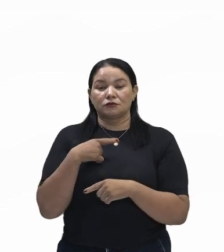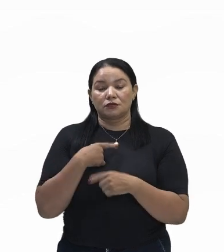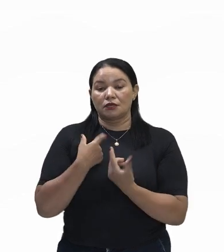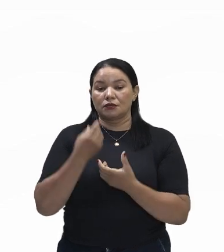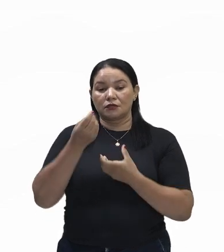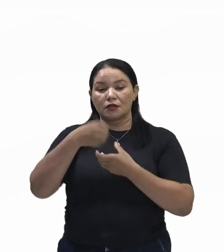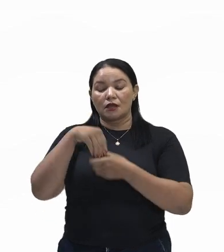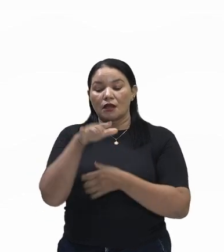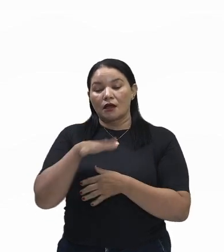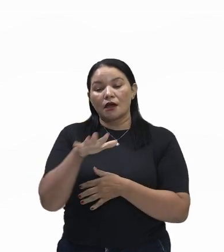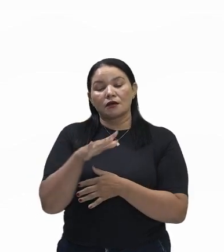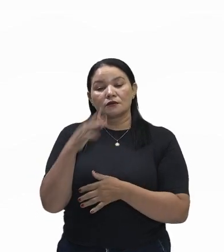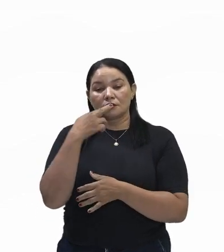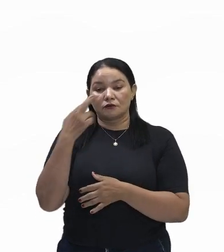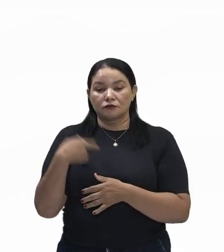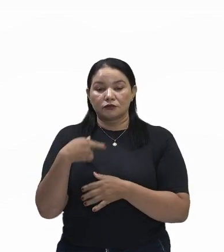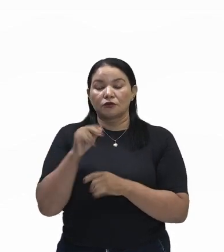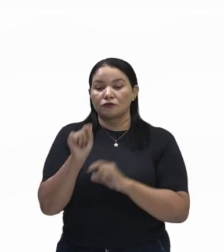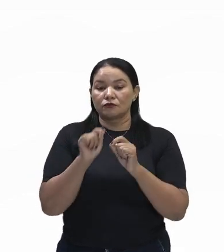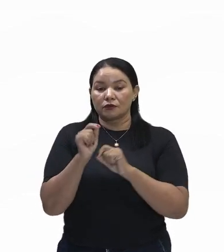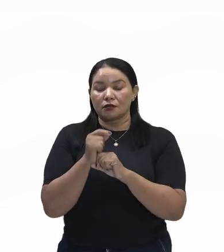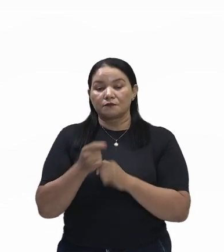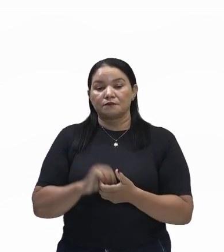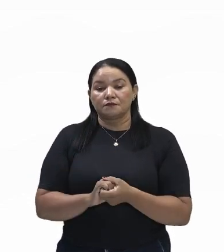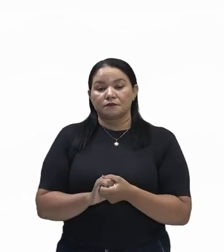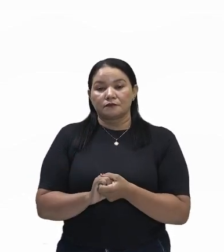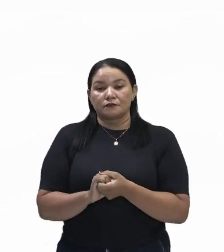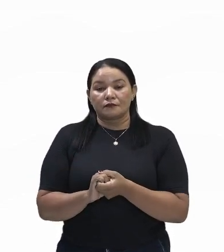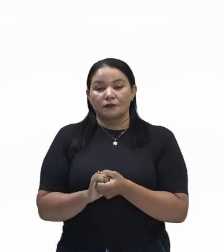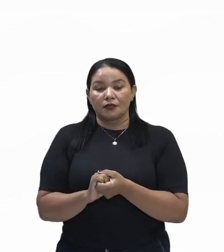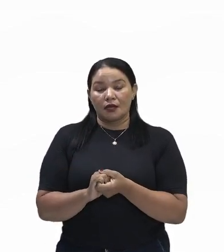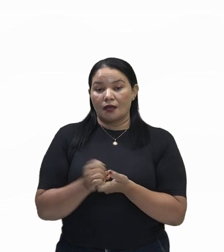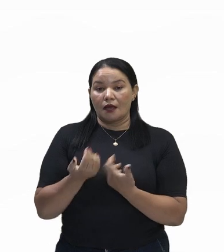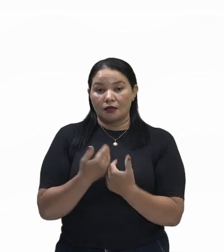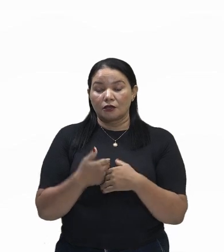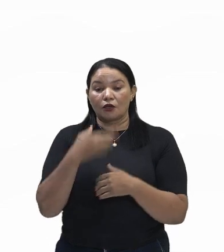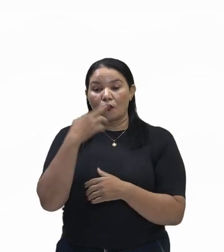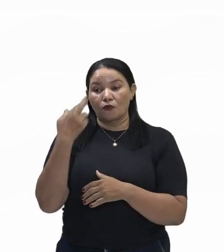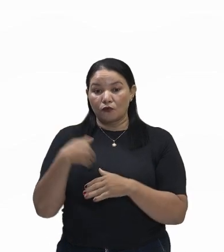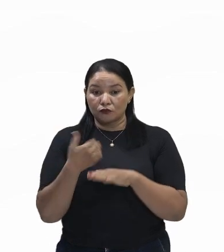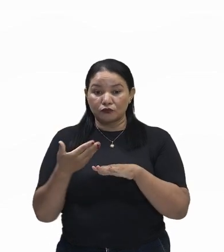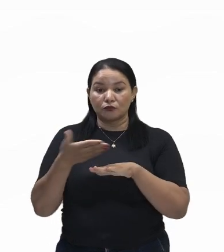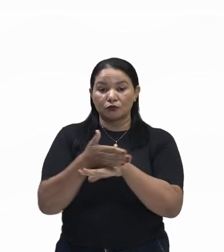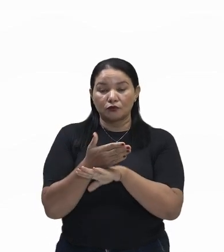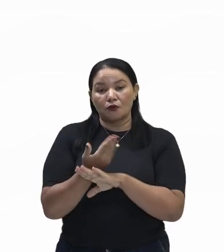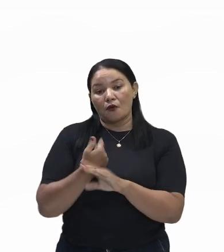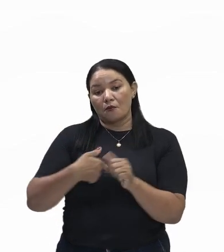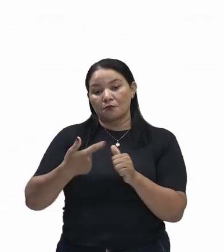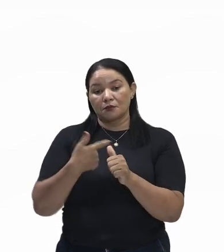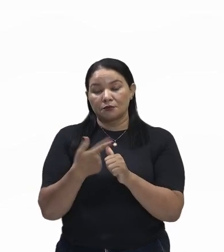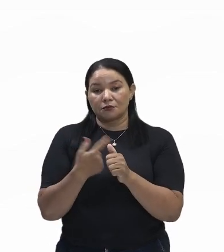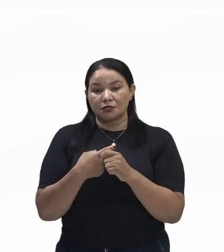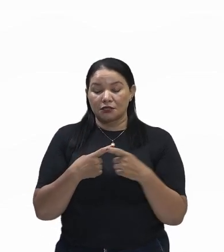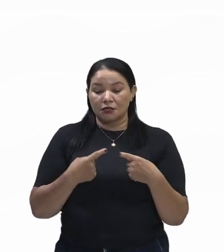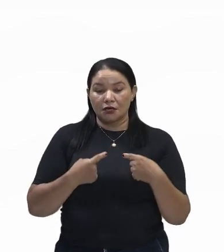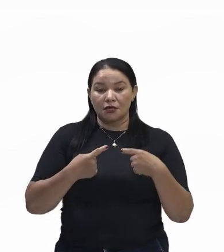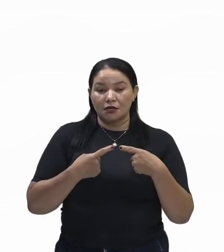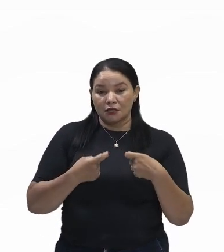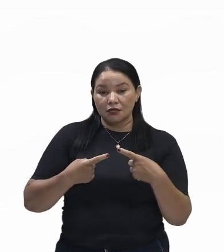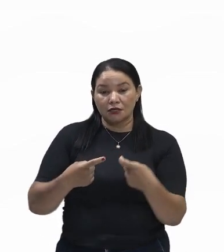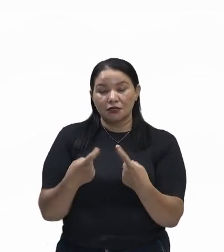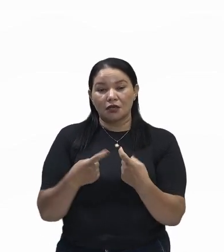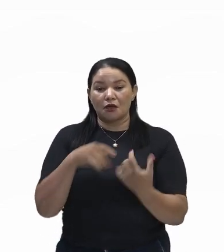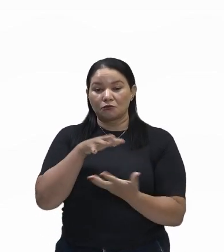que vai ser a entrada da Rússia na Primeira Guerra Mundial. A Primeira Guerra Mundial, que tem início